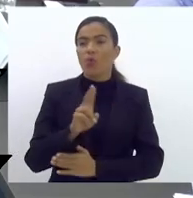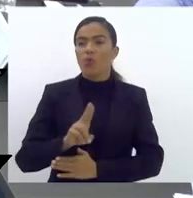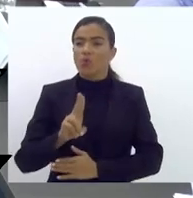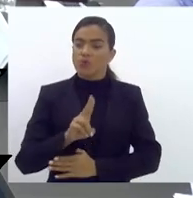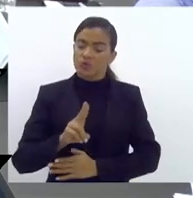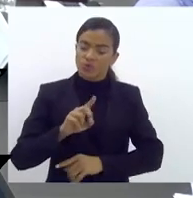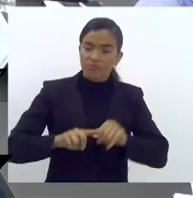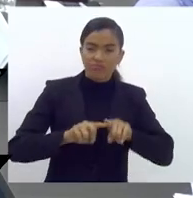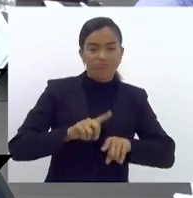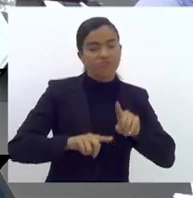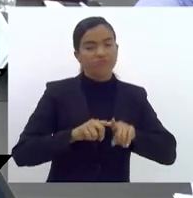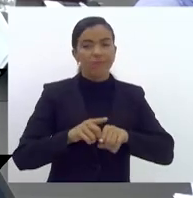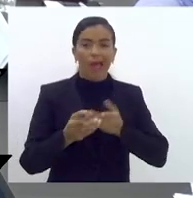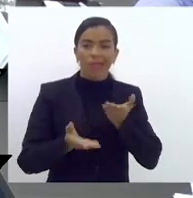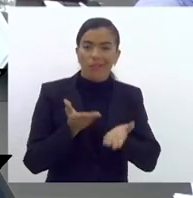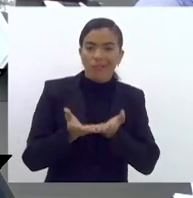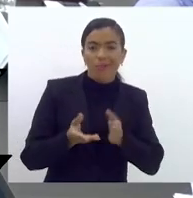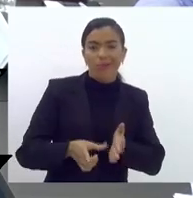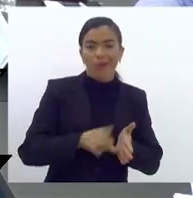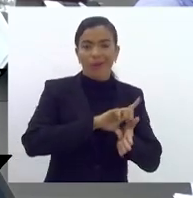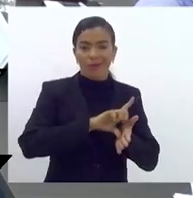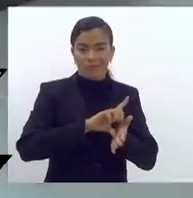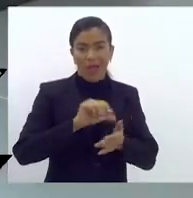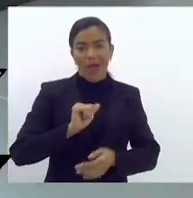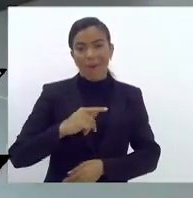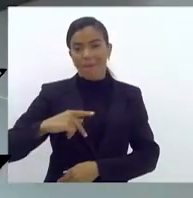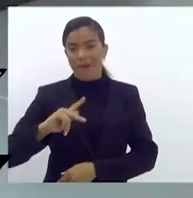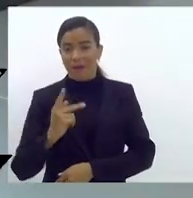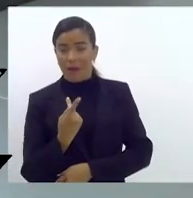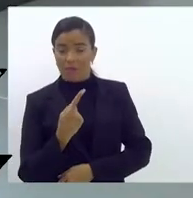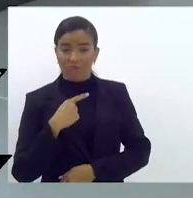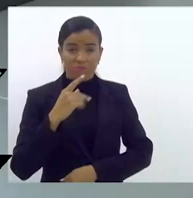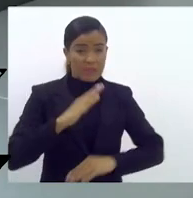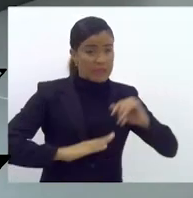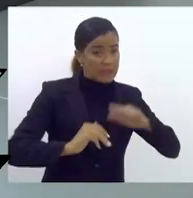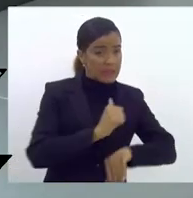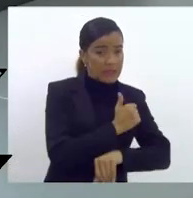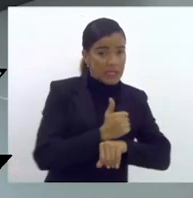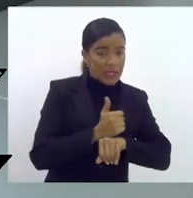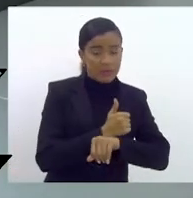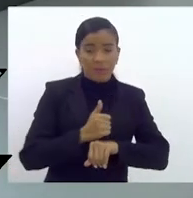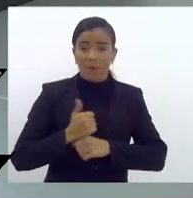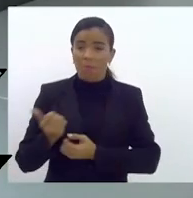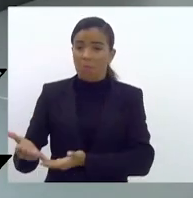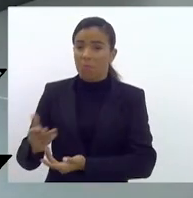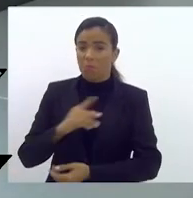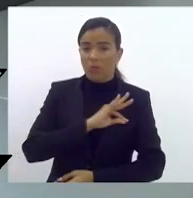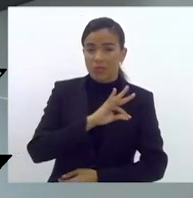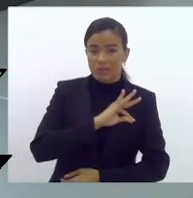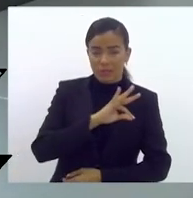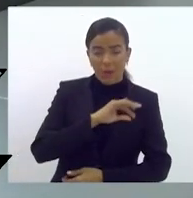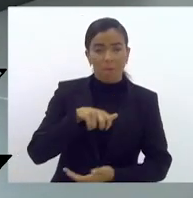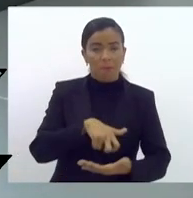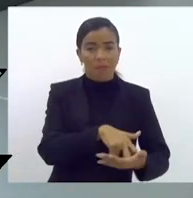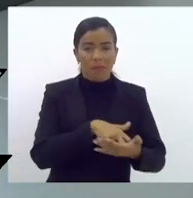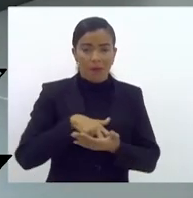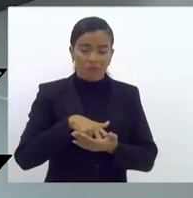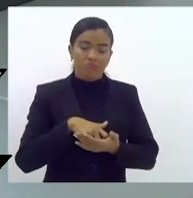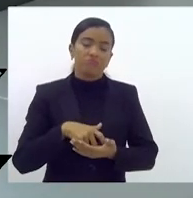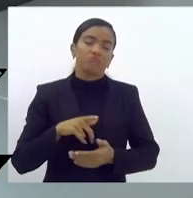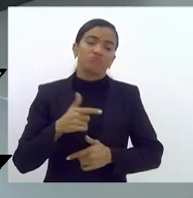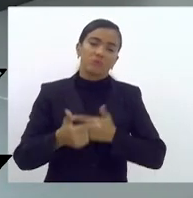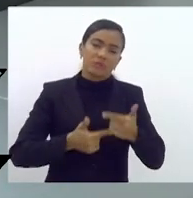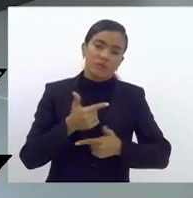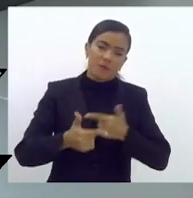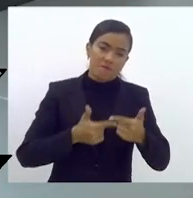fornecimento do equipamento de atendimento pré-hospitalar a PH tático individual e coletivo para policiais militares civis penais dos agentes de Segurança Pública do